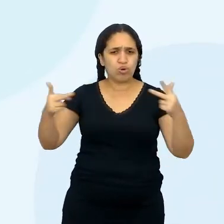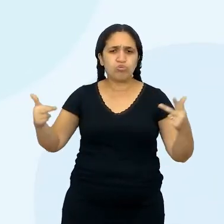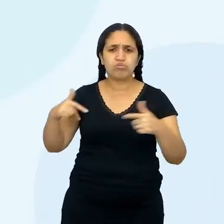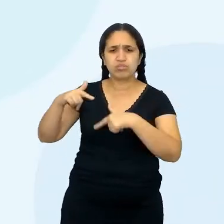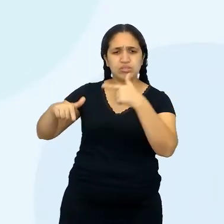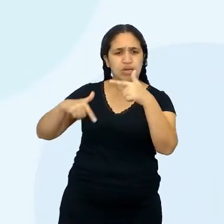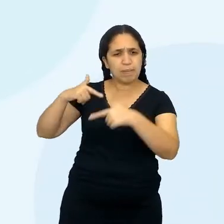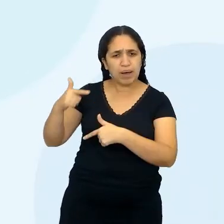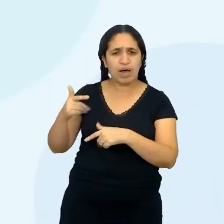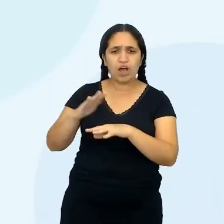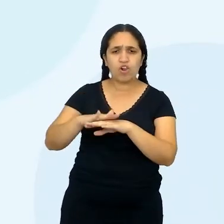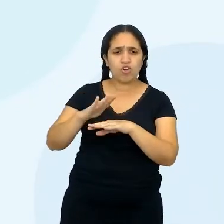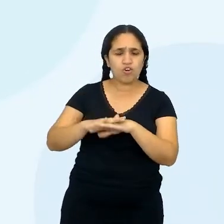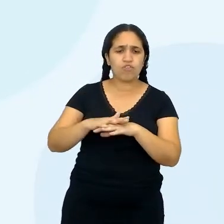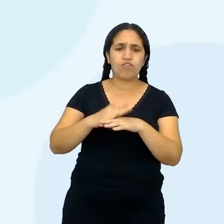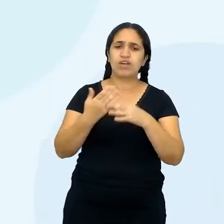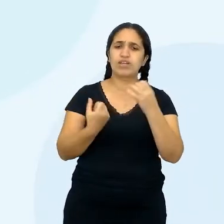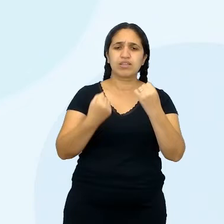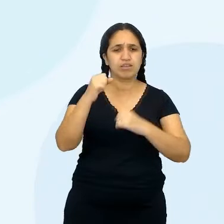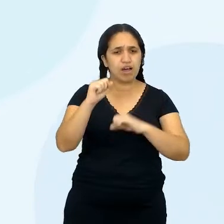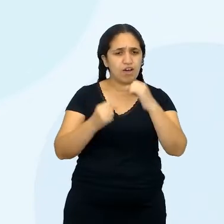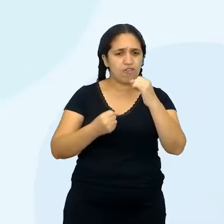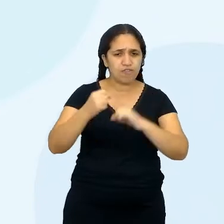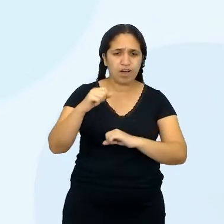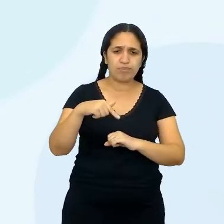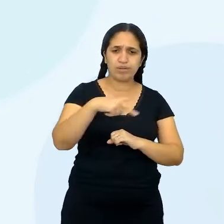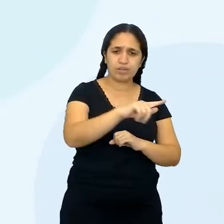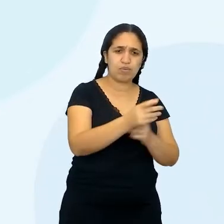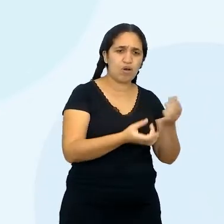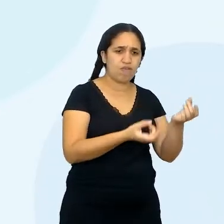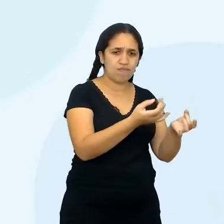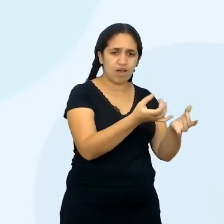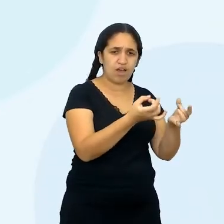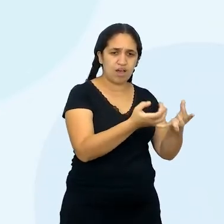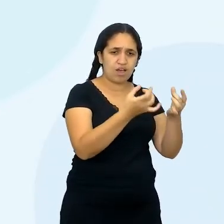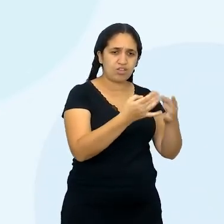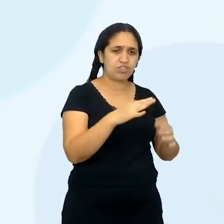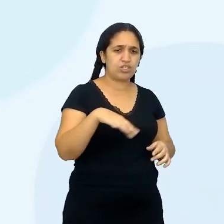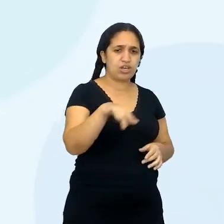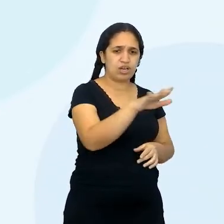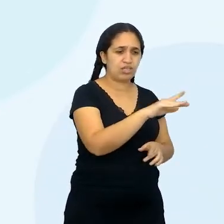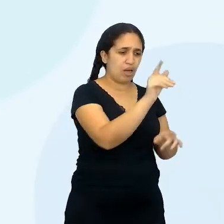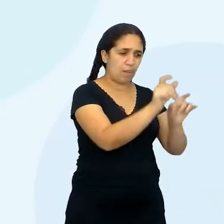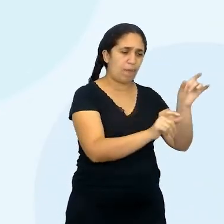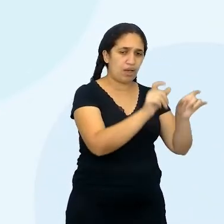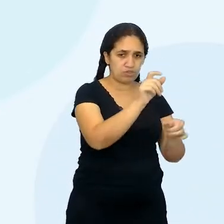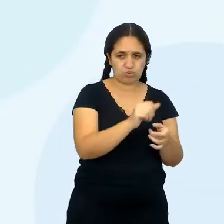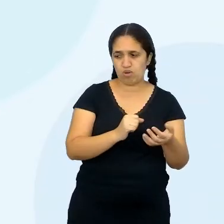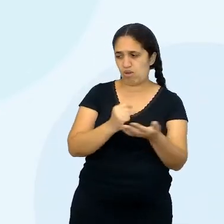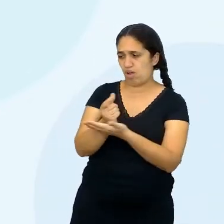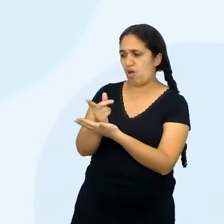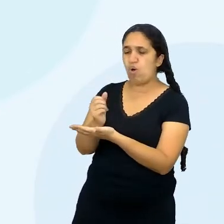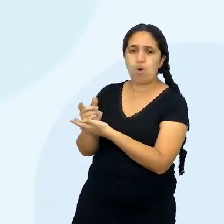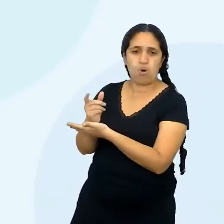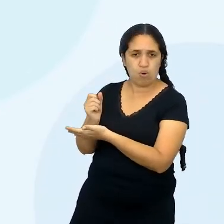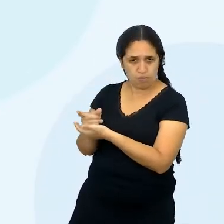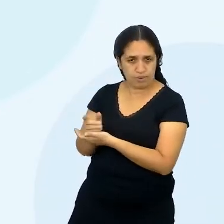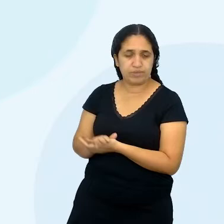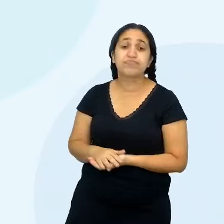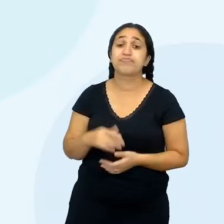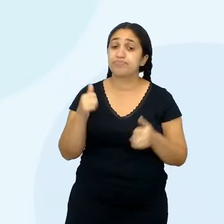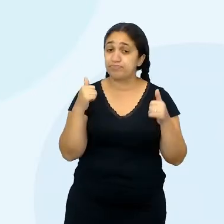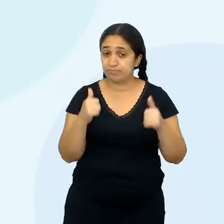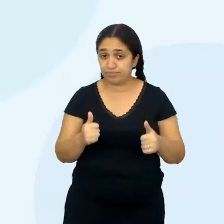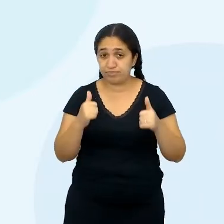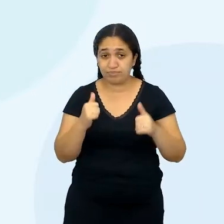é feita em escala fabril e vendida para o abastecimento das pessoas, consumidores. Isso. A gente está